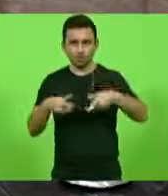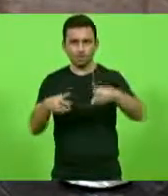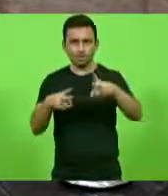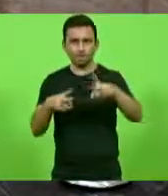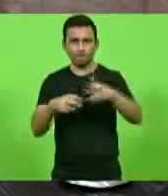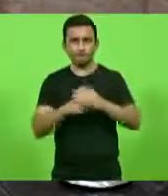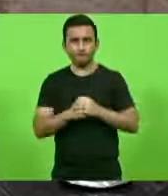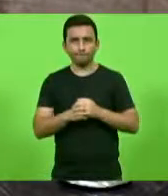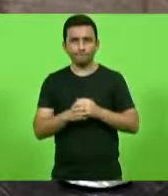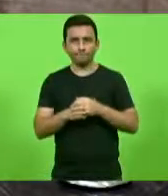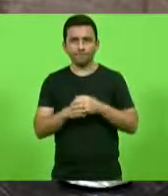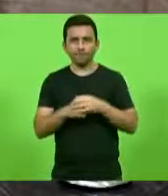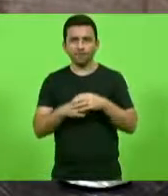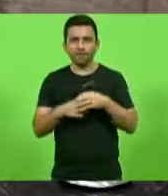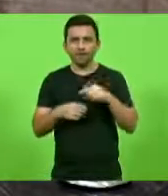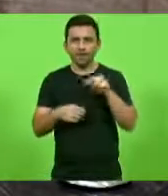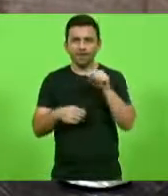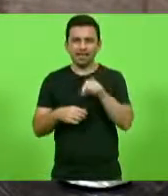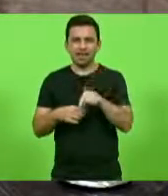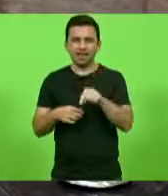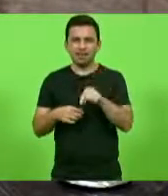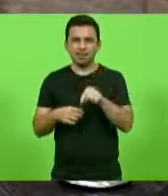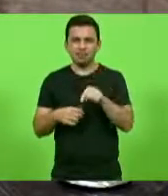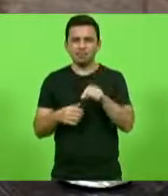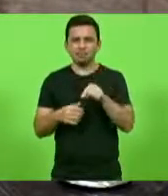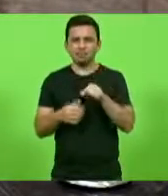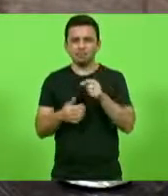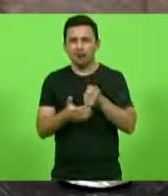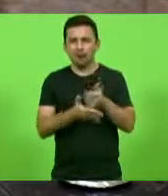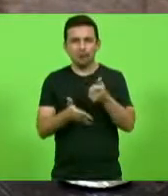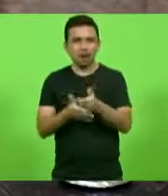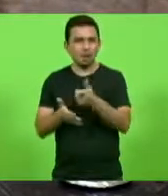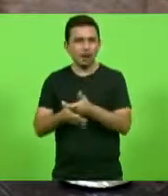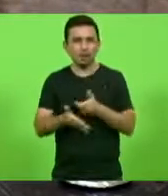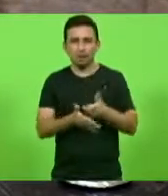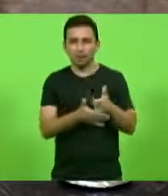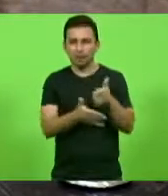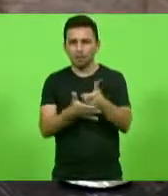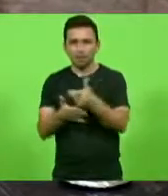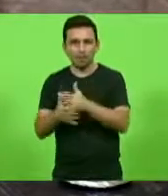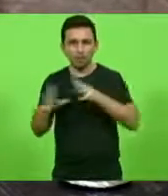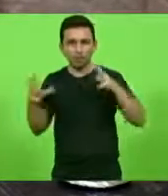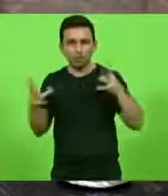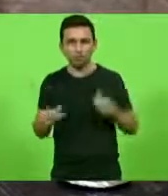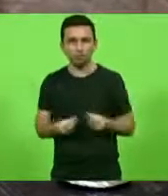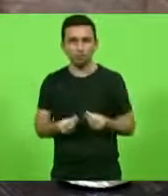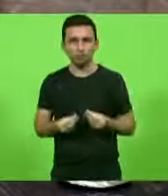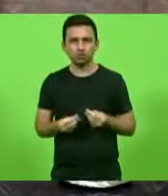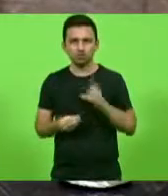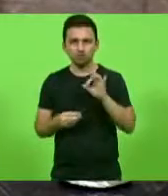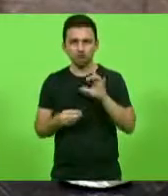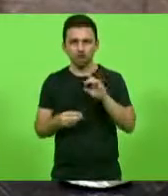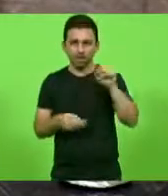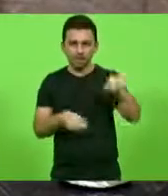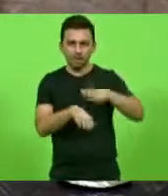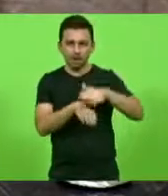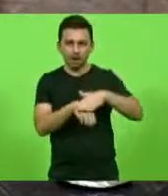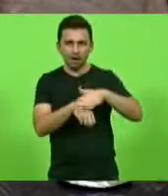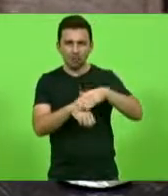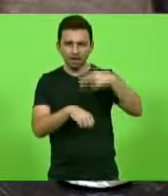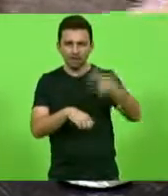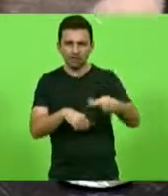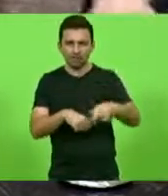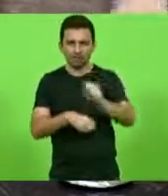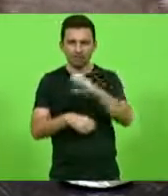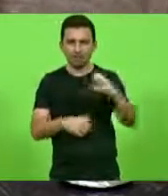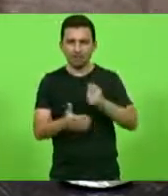nesse churrasco que não faz sentido nenhum, nessa festa que não faz sentido, em que a gente é chamado só para pagar a conta? Ano